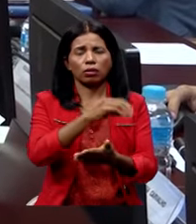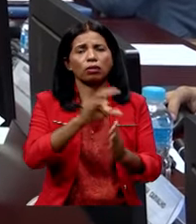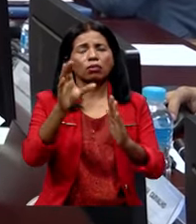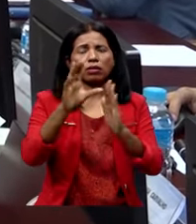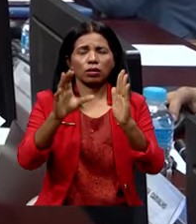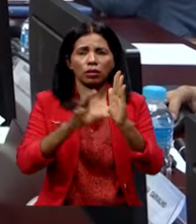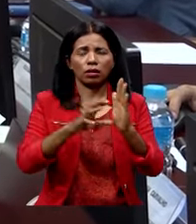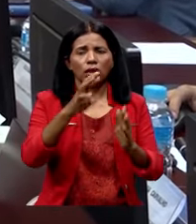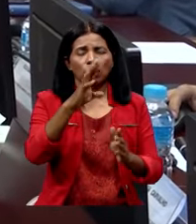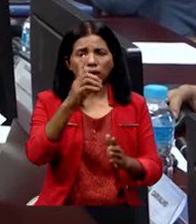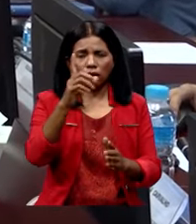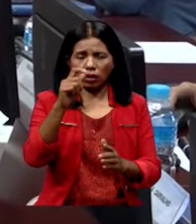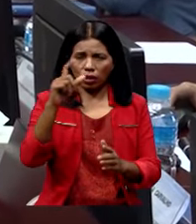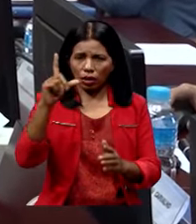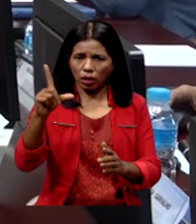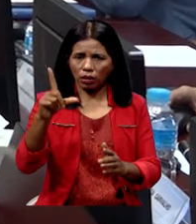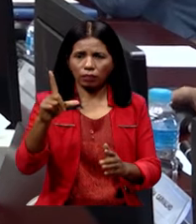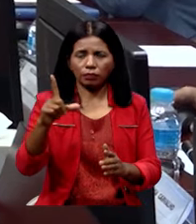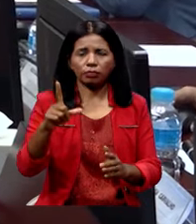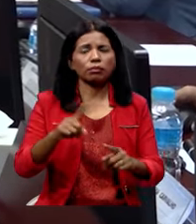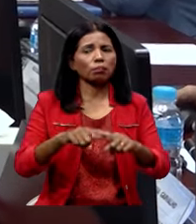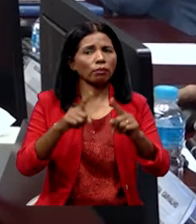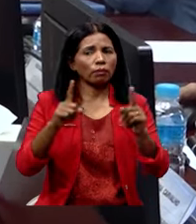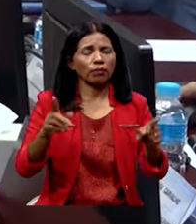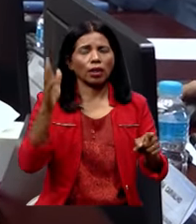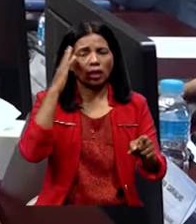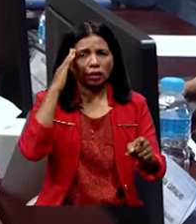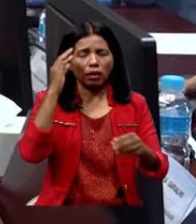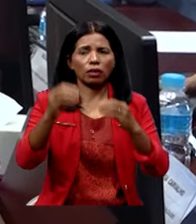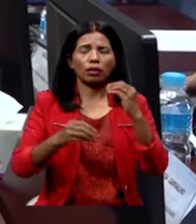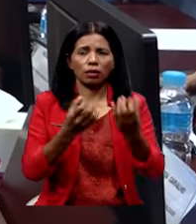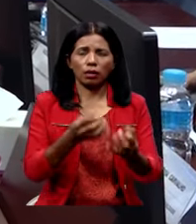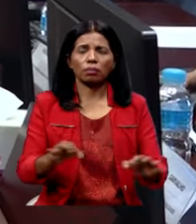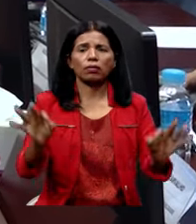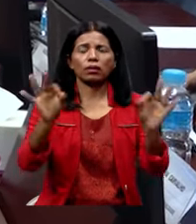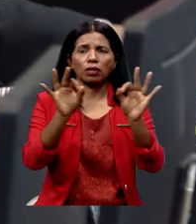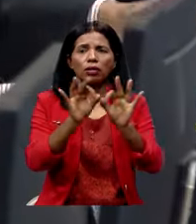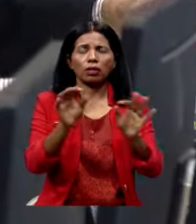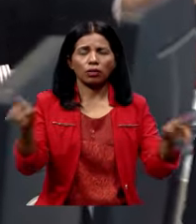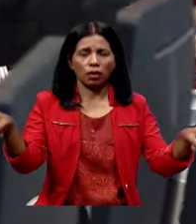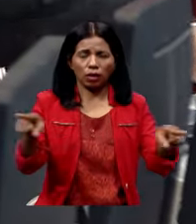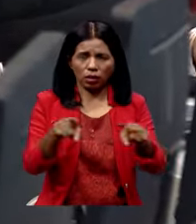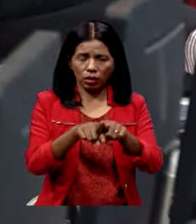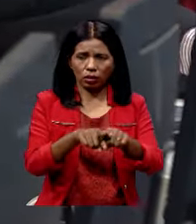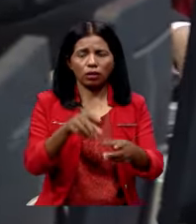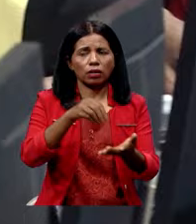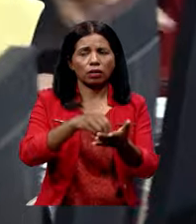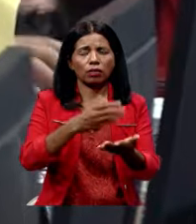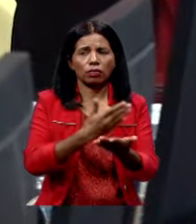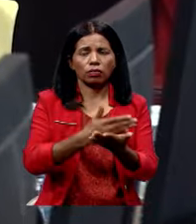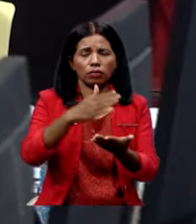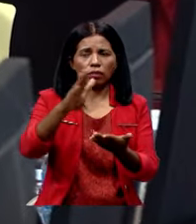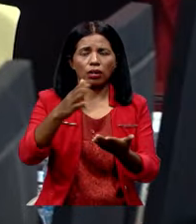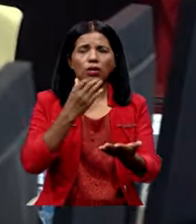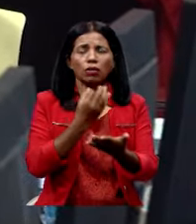Constituição República Democrática Timor-Leste. Mai be hatene katak, importante halo ajustamento hori garante distribuição ida